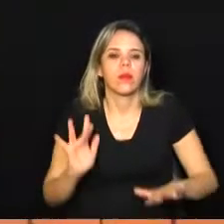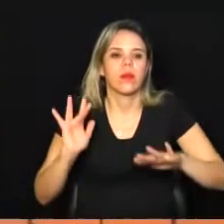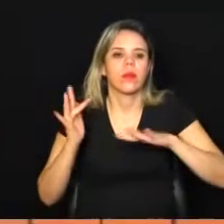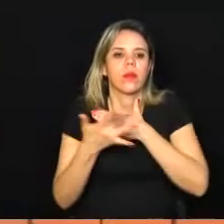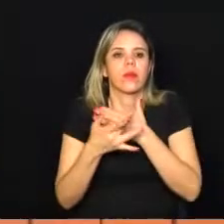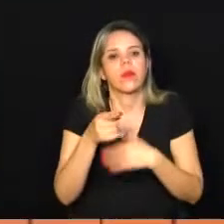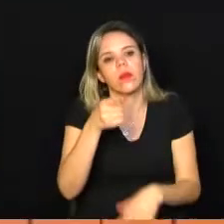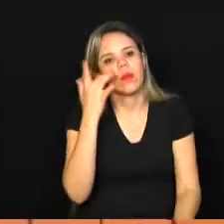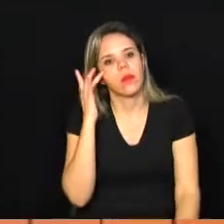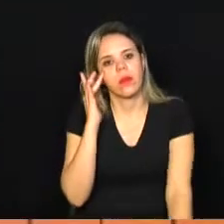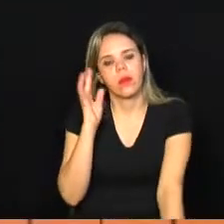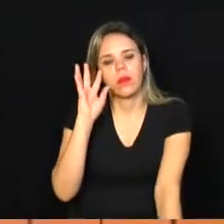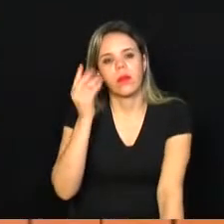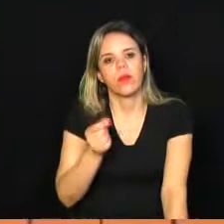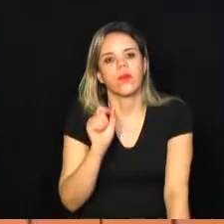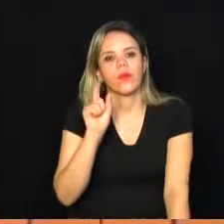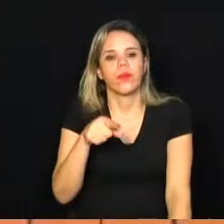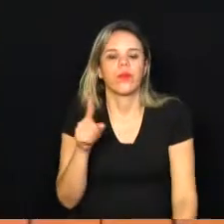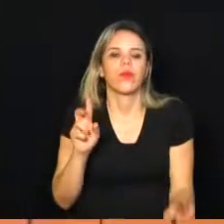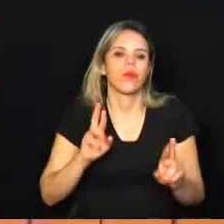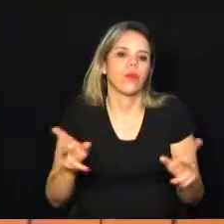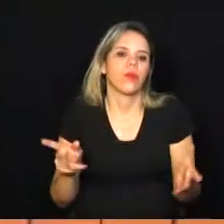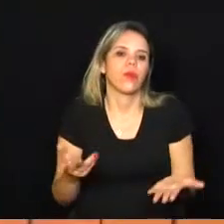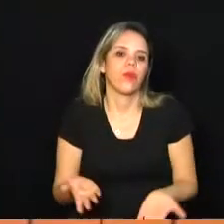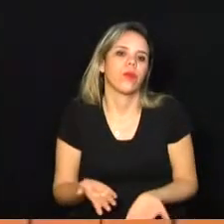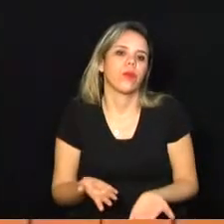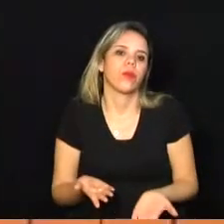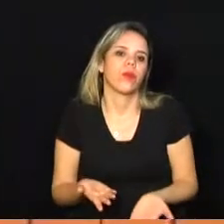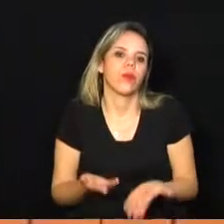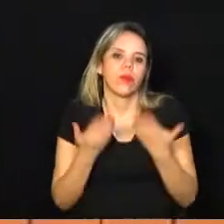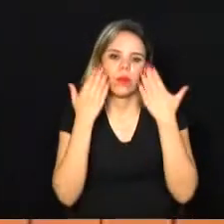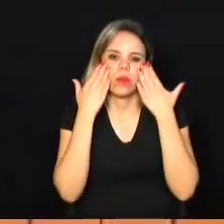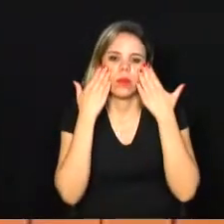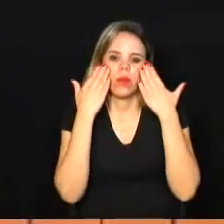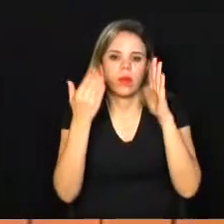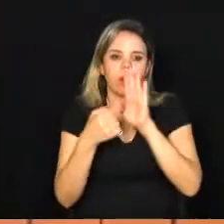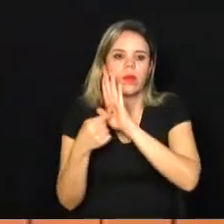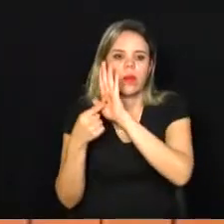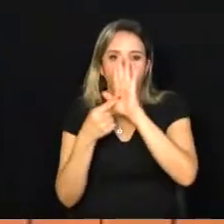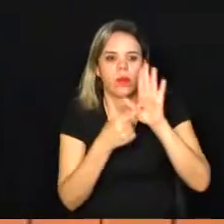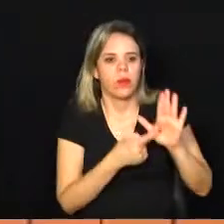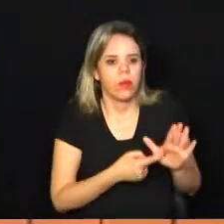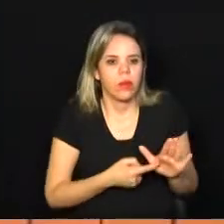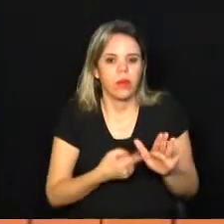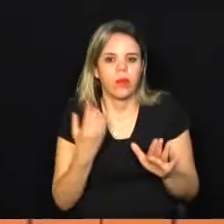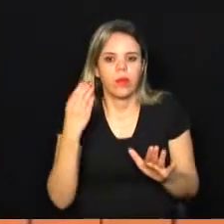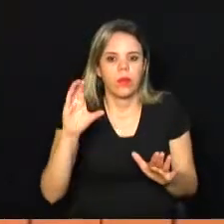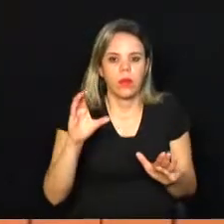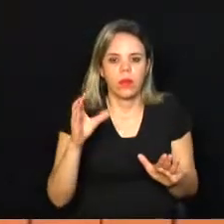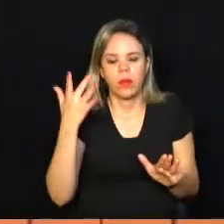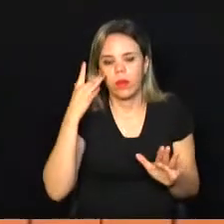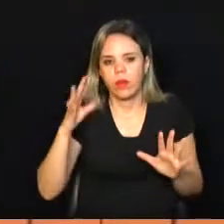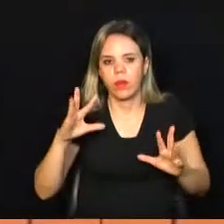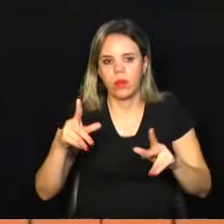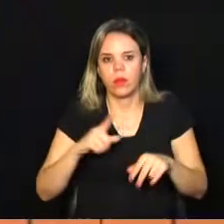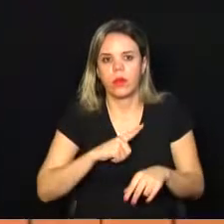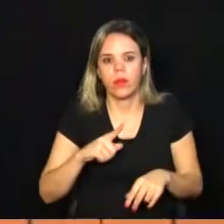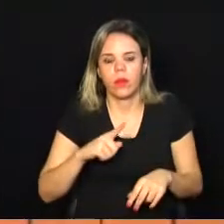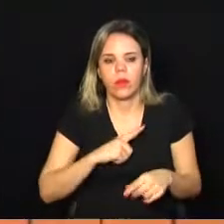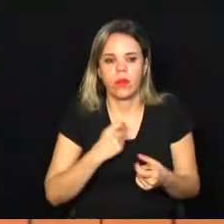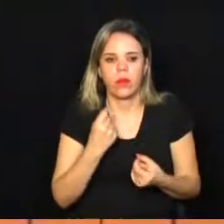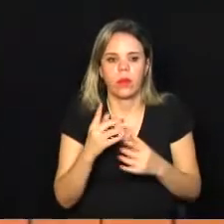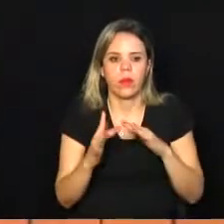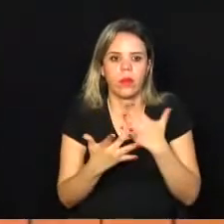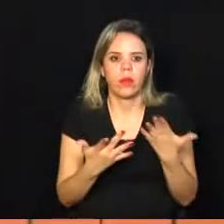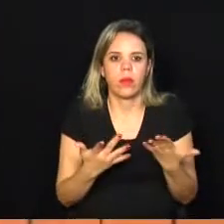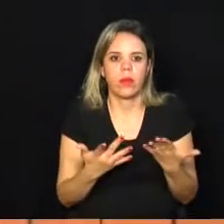social, você entende que é um diferencial essa exposição que praticamente todo mundo tem, né? Alguma rede social,